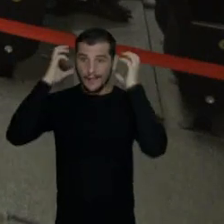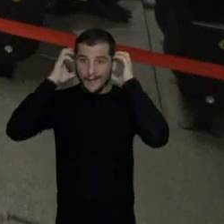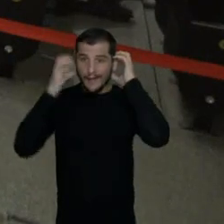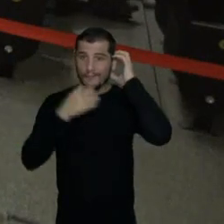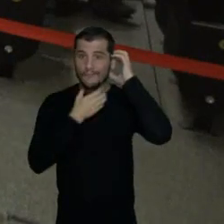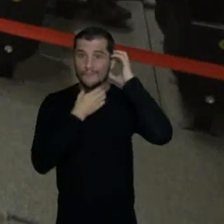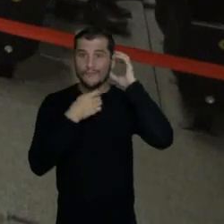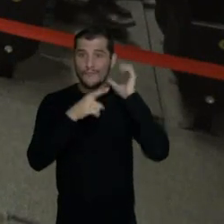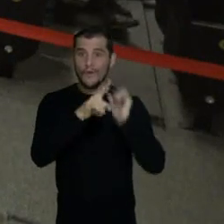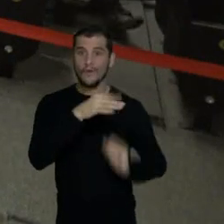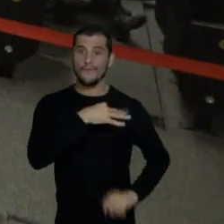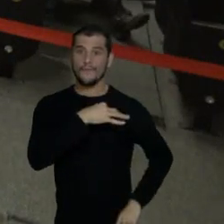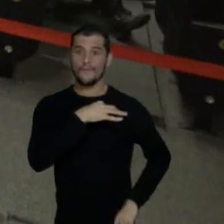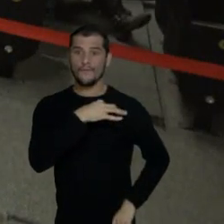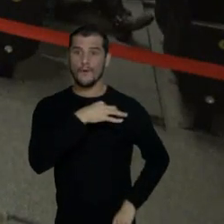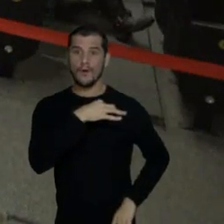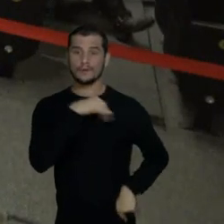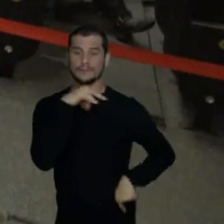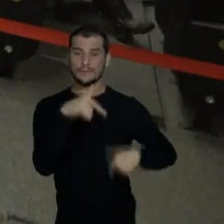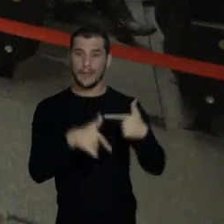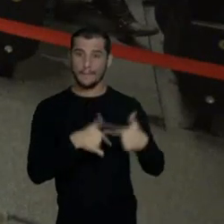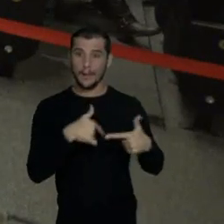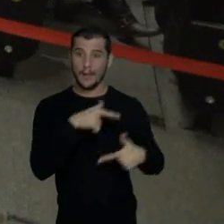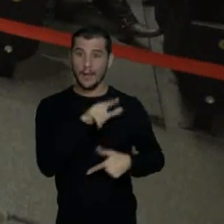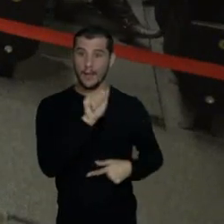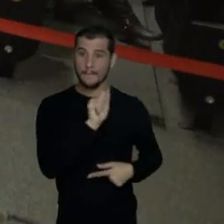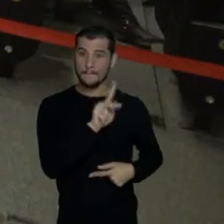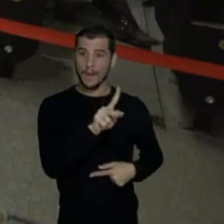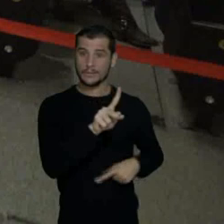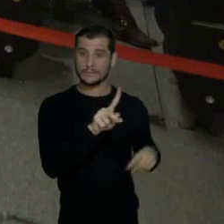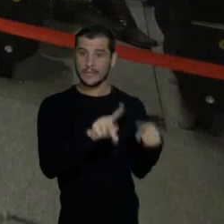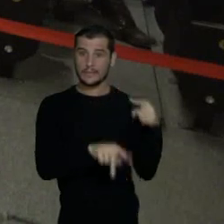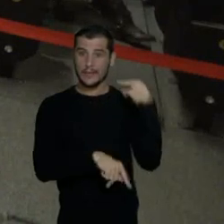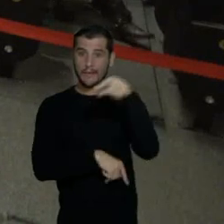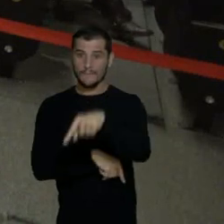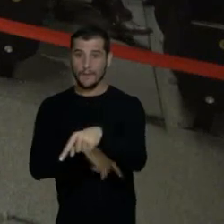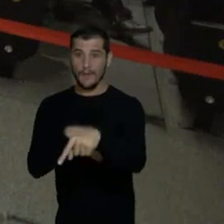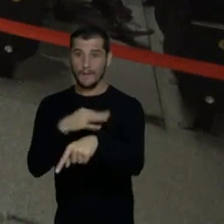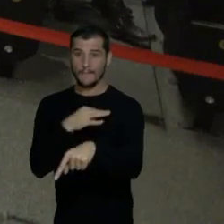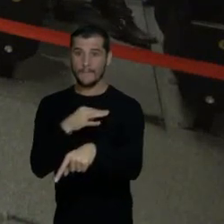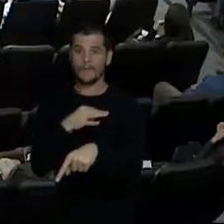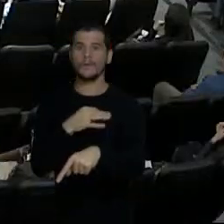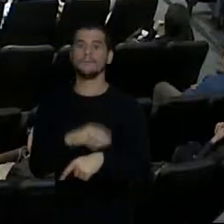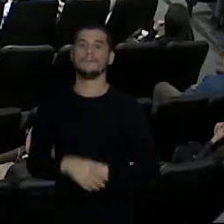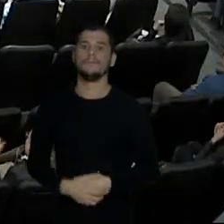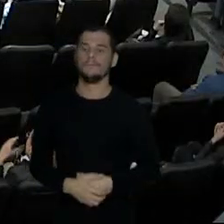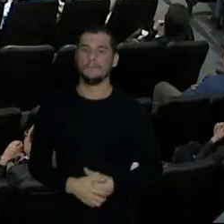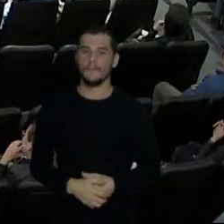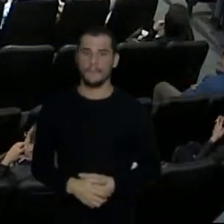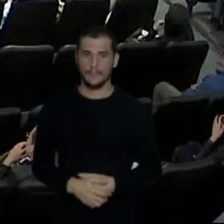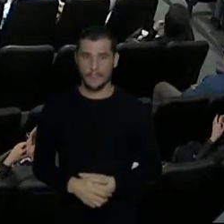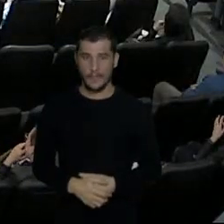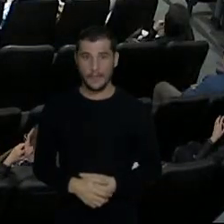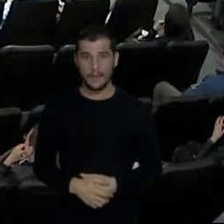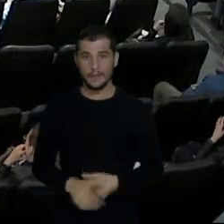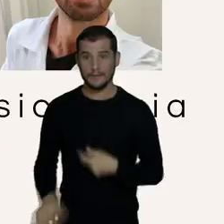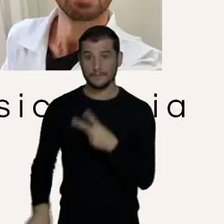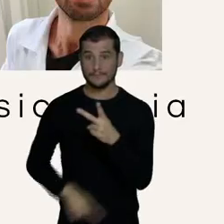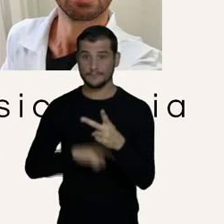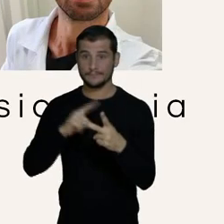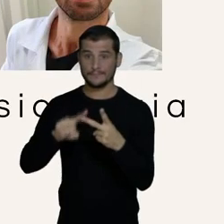voluntária aposentou-se e está lá fazendo um trabalho voluntário junto conosco a